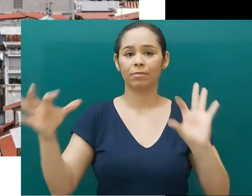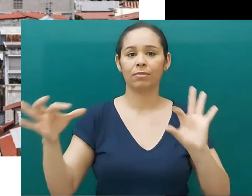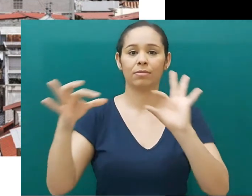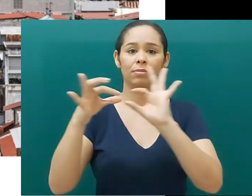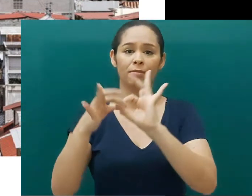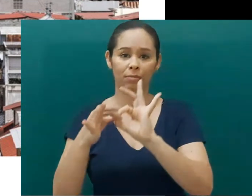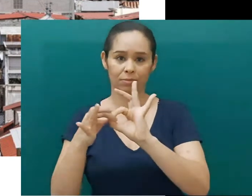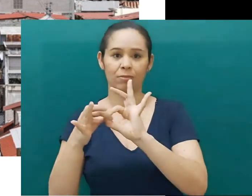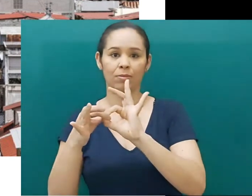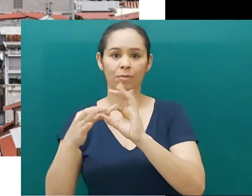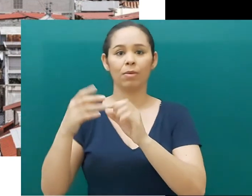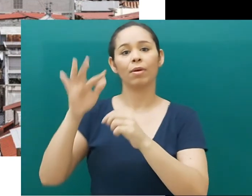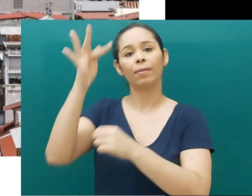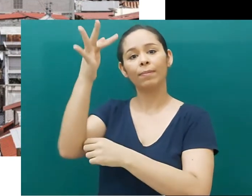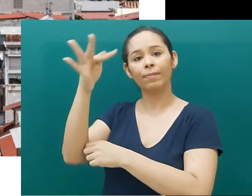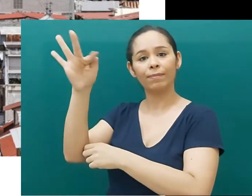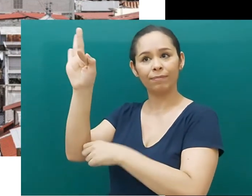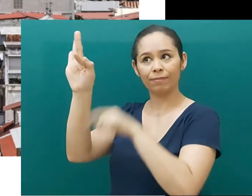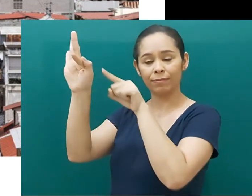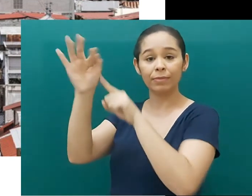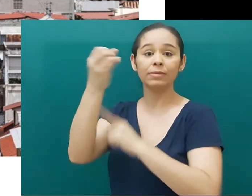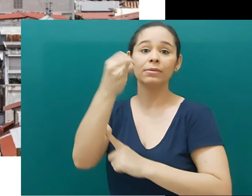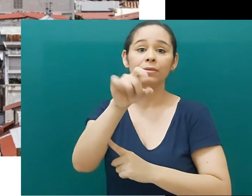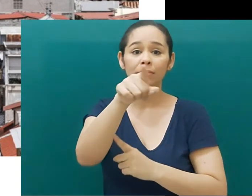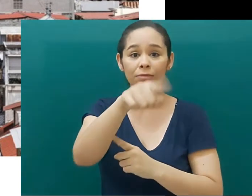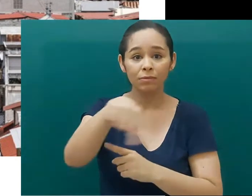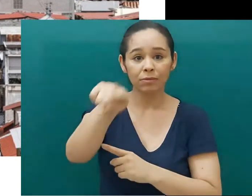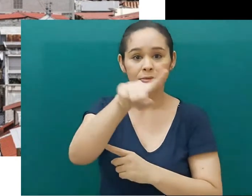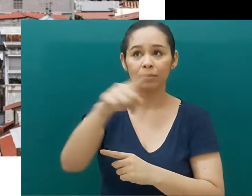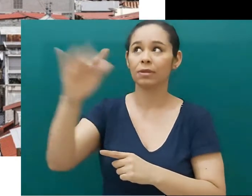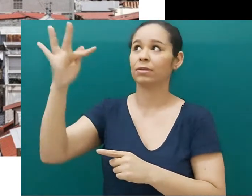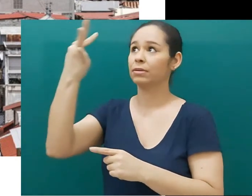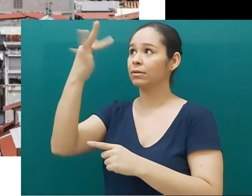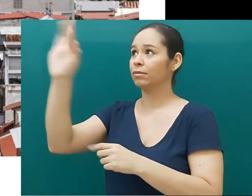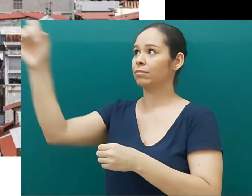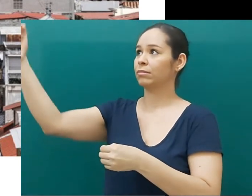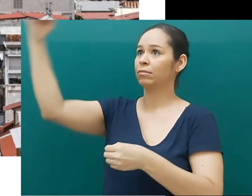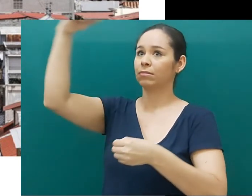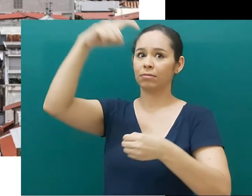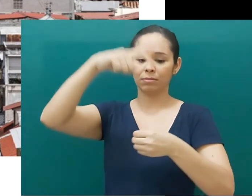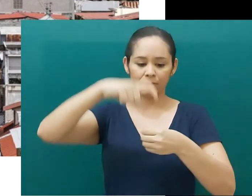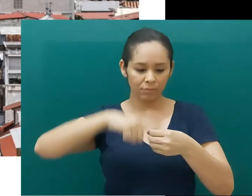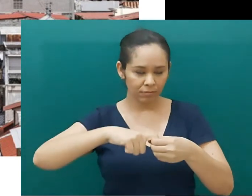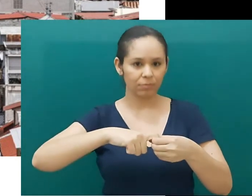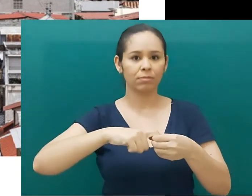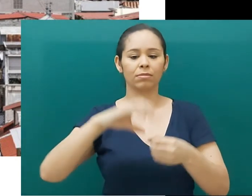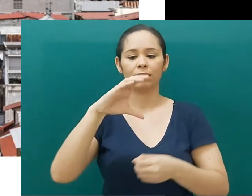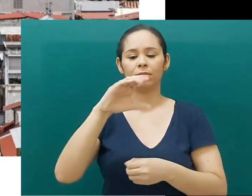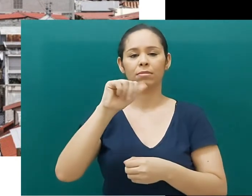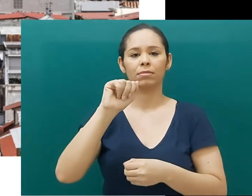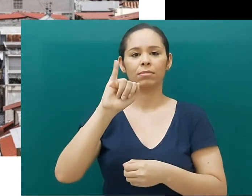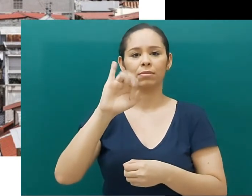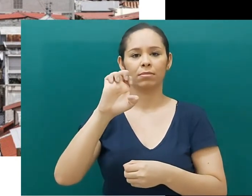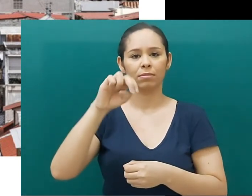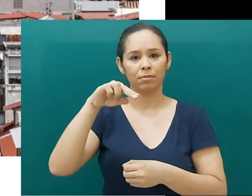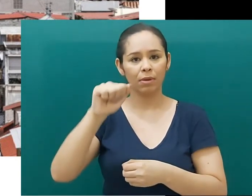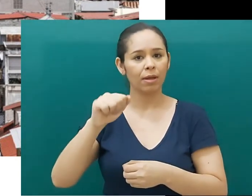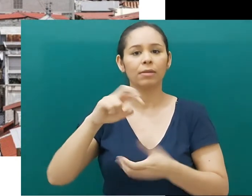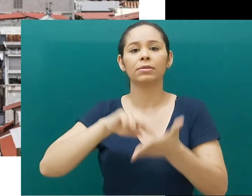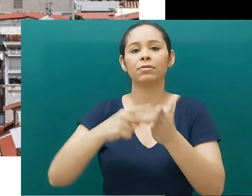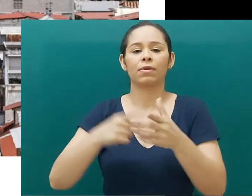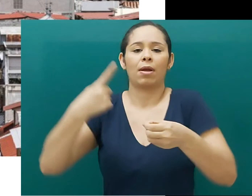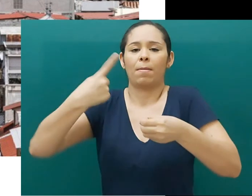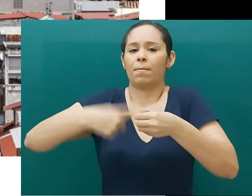direta com a metrópole, né? Se você viaja da França para Cayena, isso é considerado um